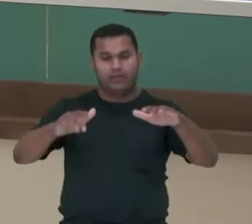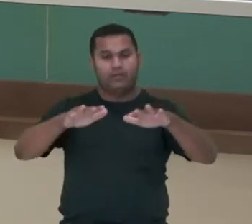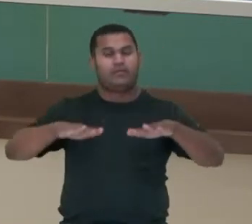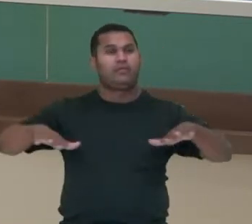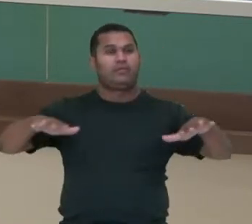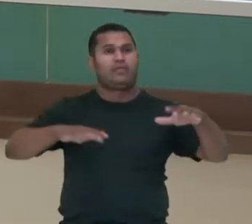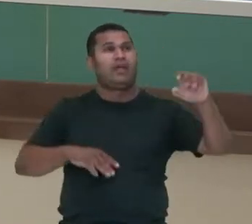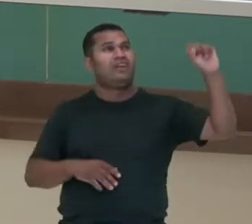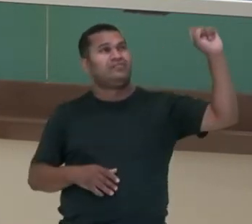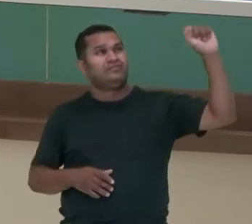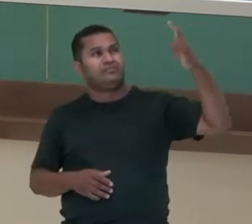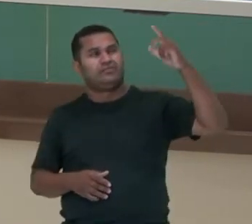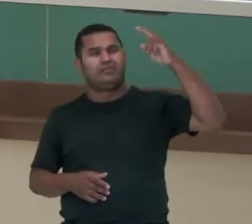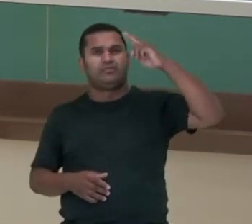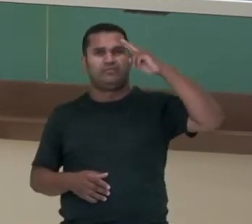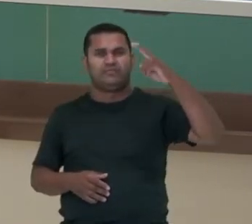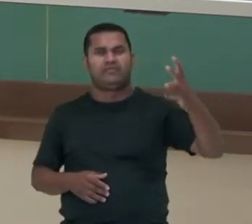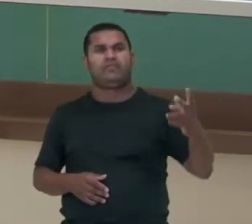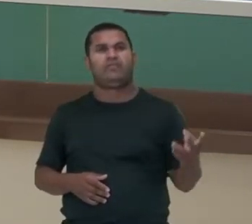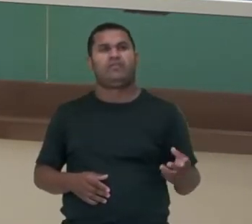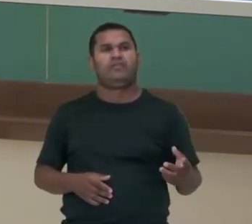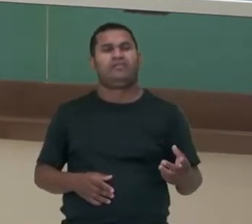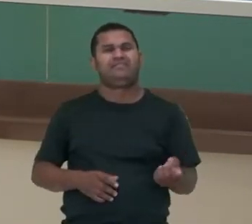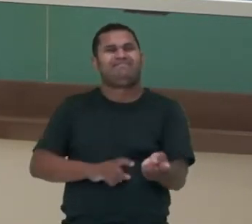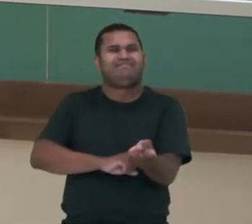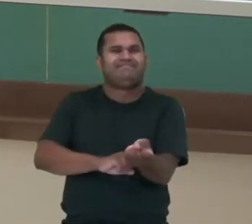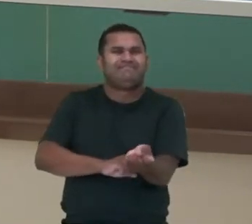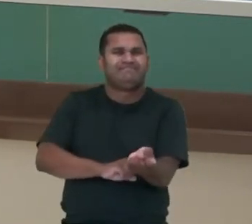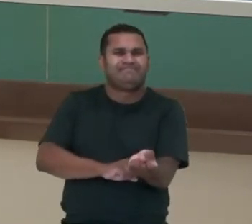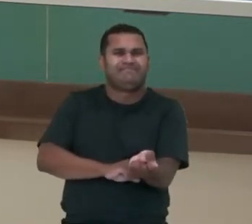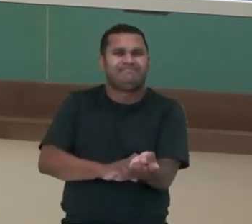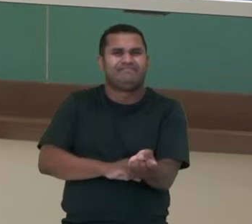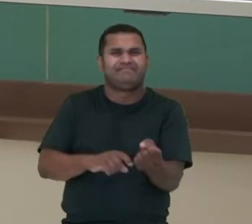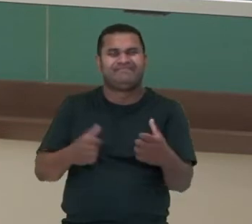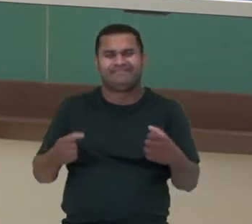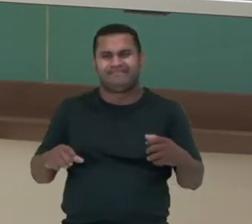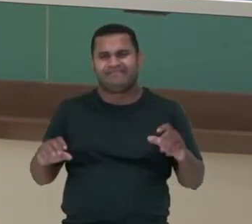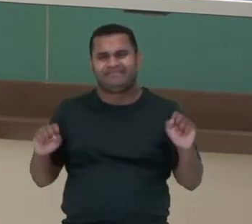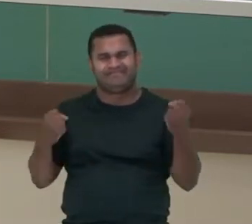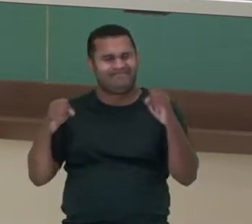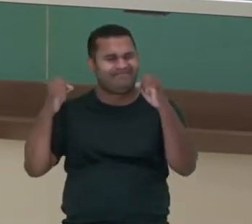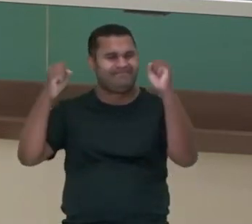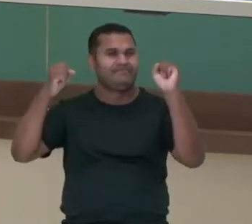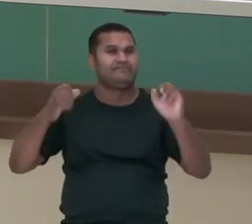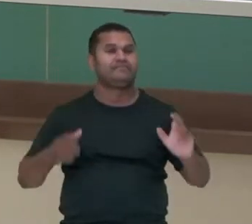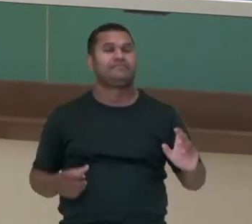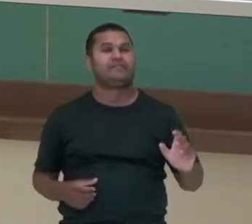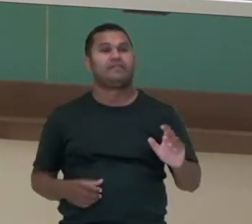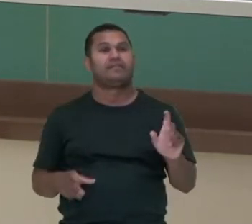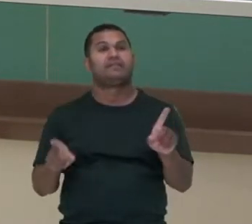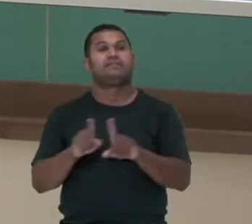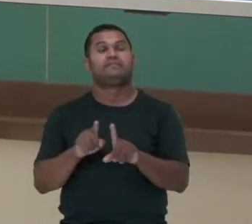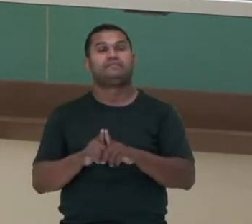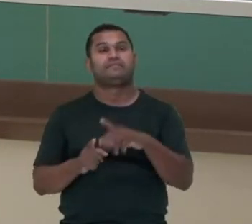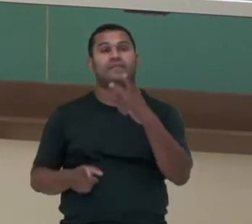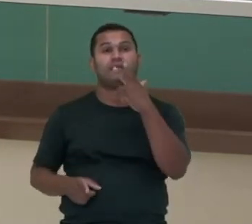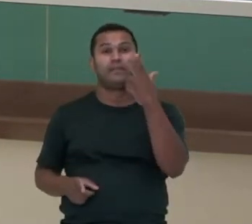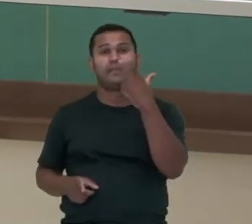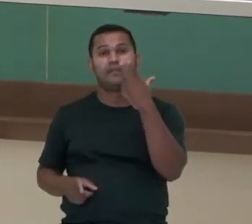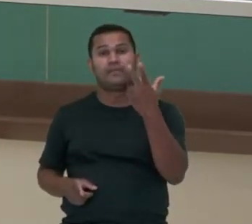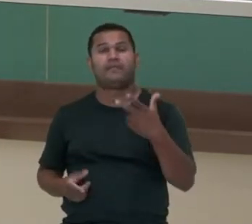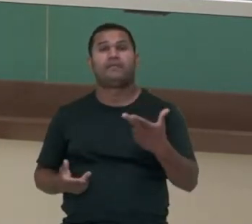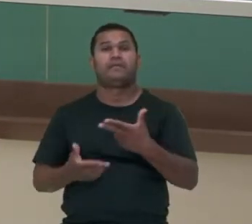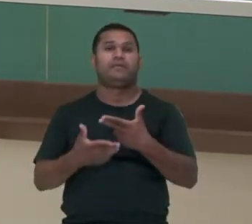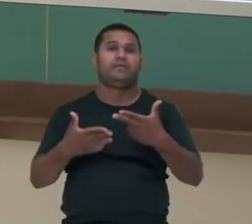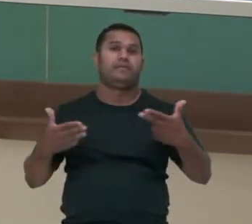O estresse, o tabagismo, atividade física, entre outros, que a gente citou na questão 1 lá, né? E efeitos no organismo, produção